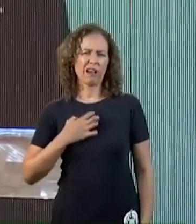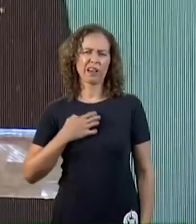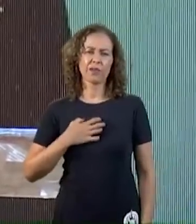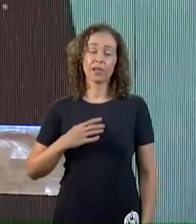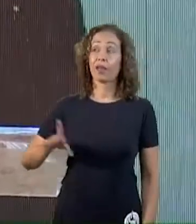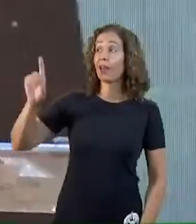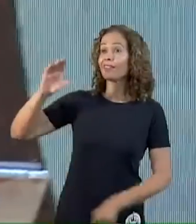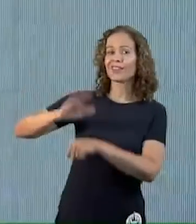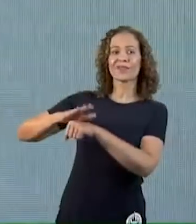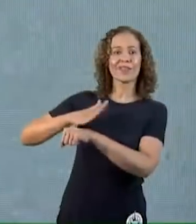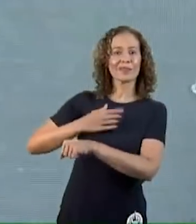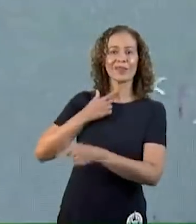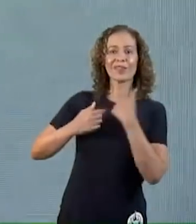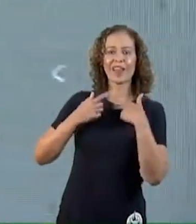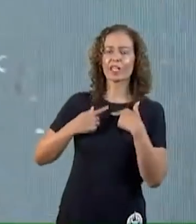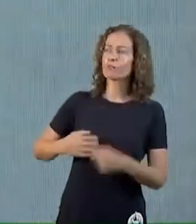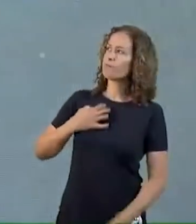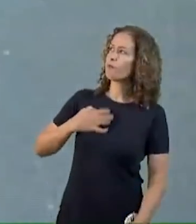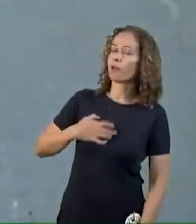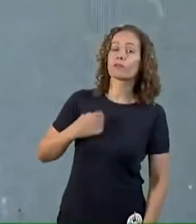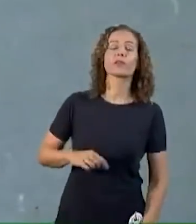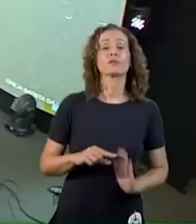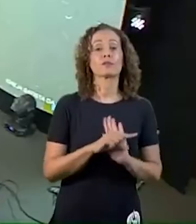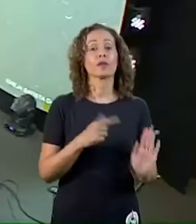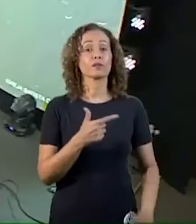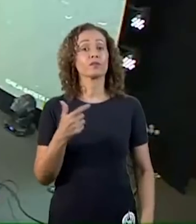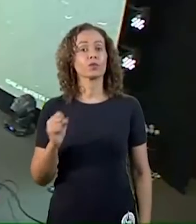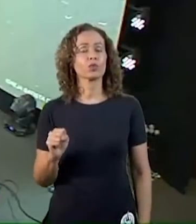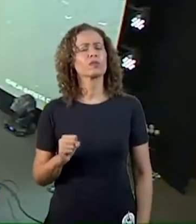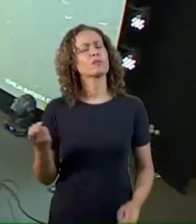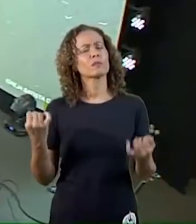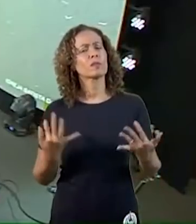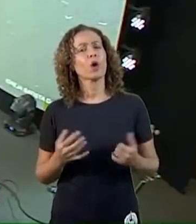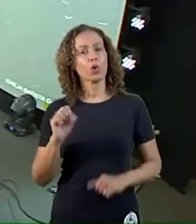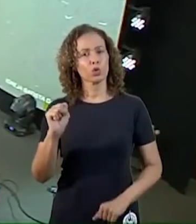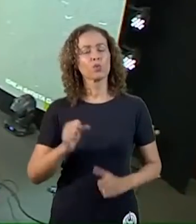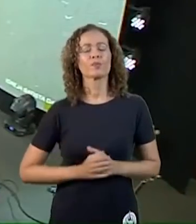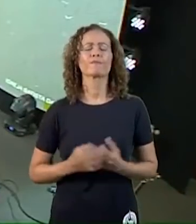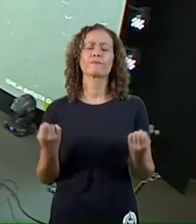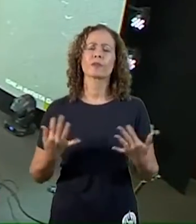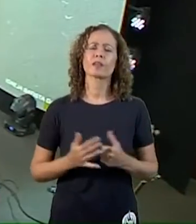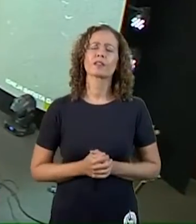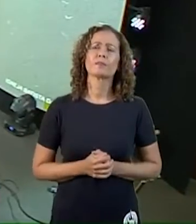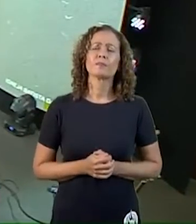faz o que a gente quer. No verso 28 acontece isso. Jesus não faz o que eles querem, ficaram bravos.